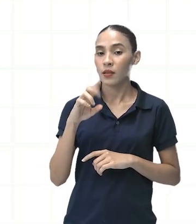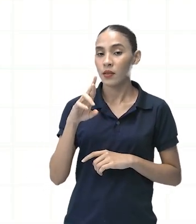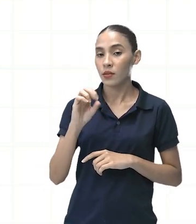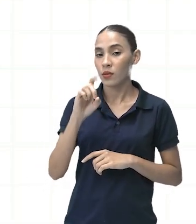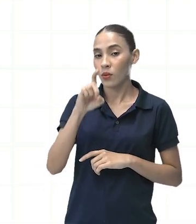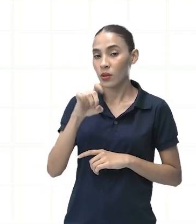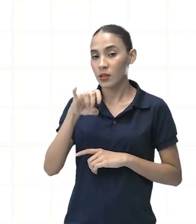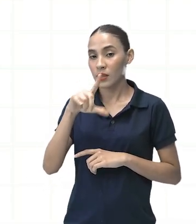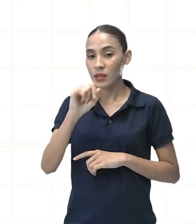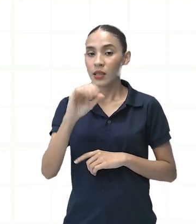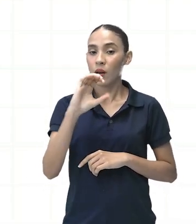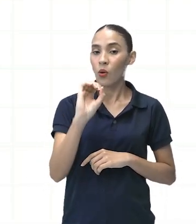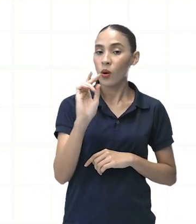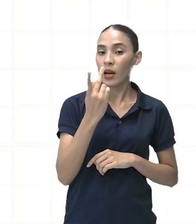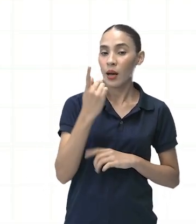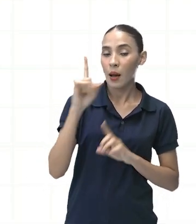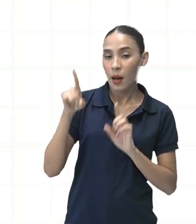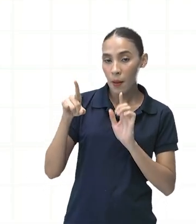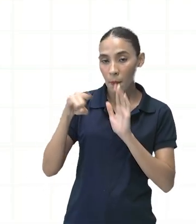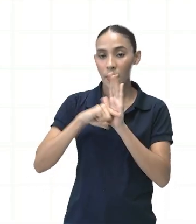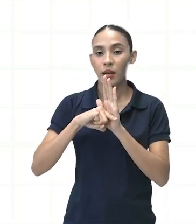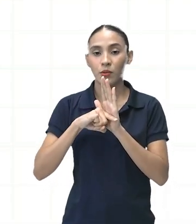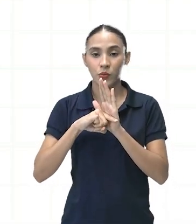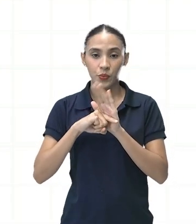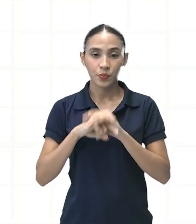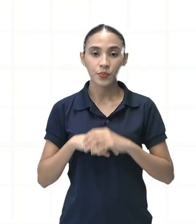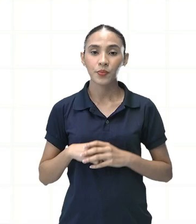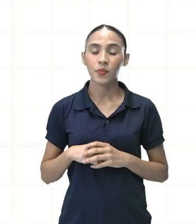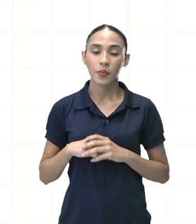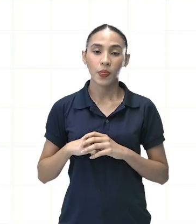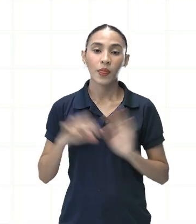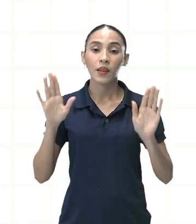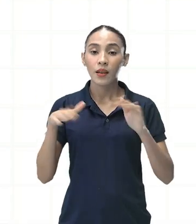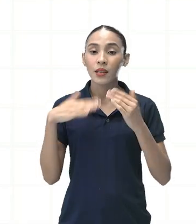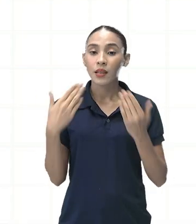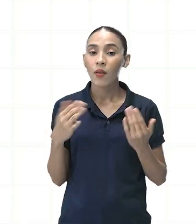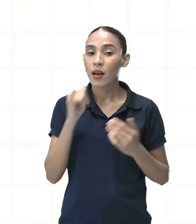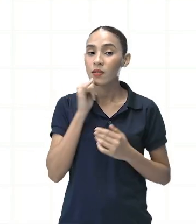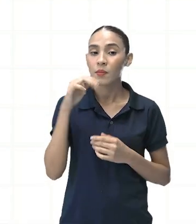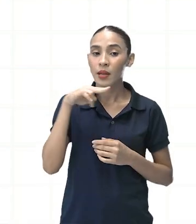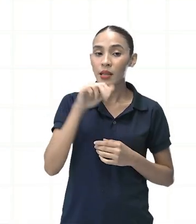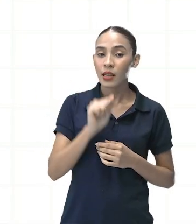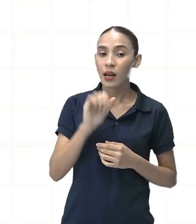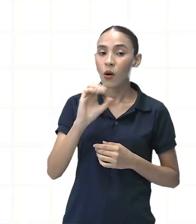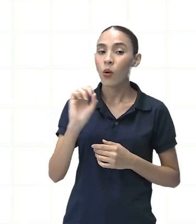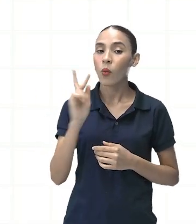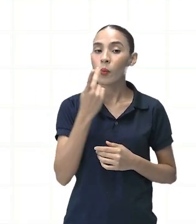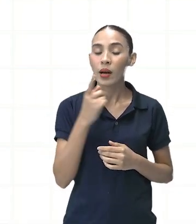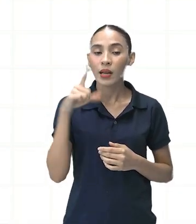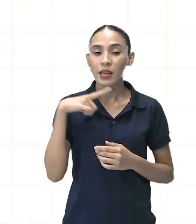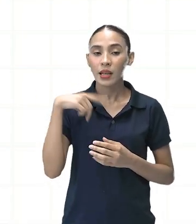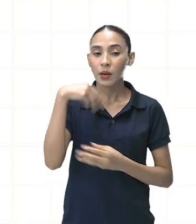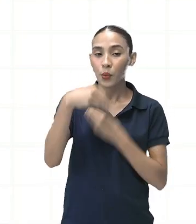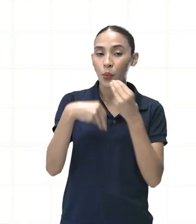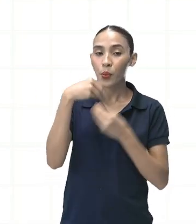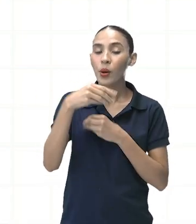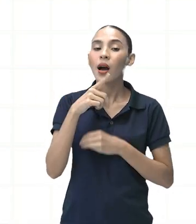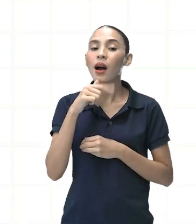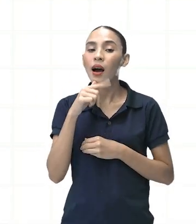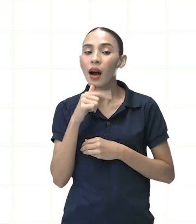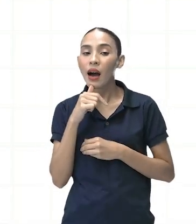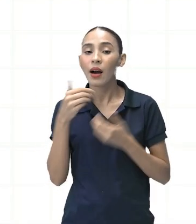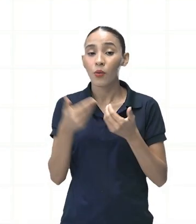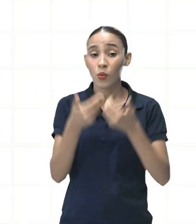hidroxila, o OH- nesse meio aquoso. Então, quando o NaOH ele é dissolvido em água, ele